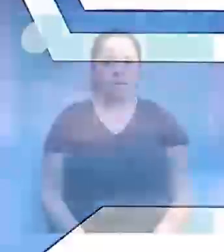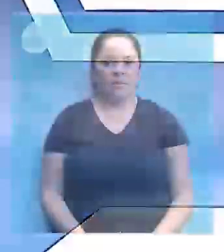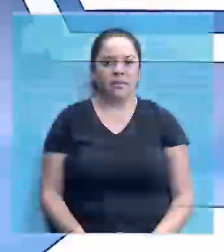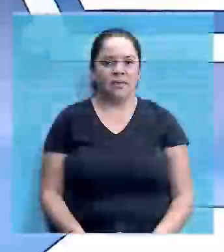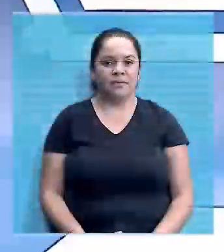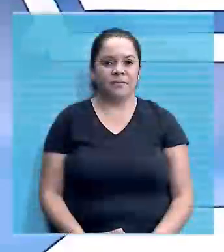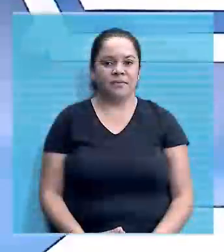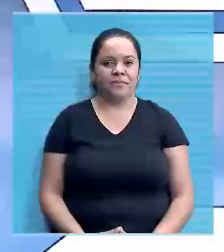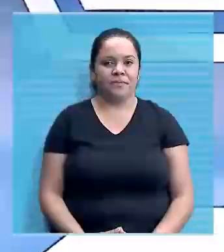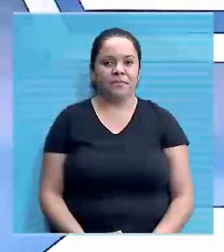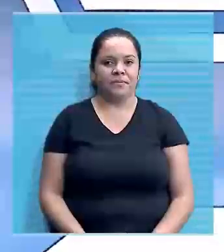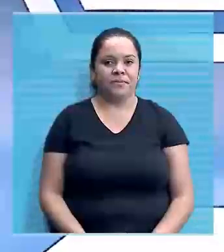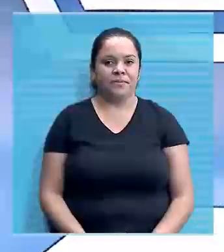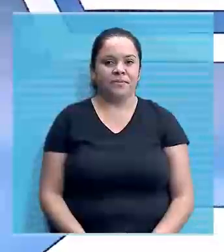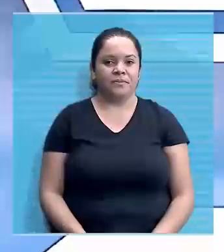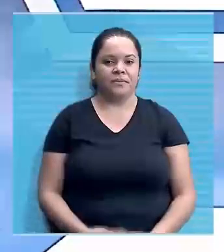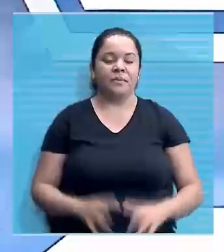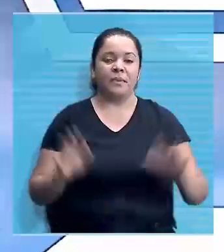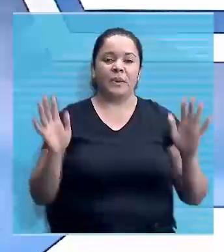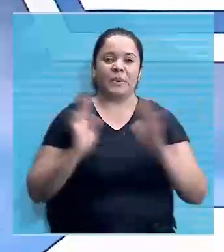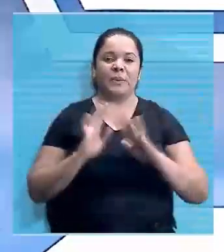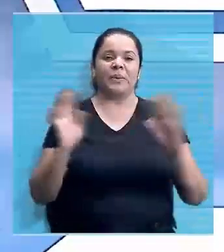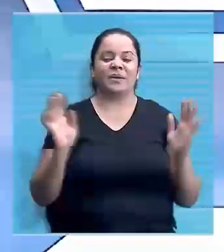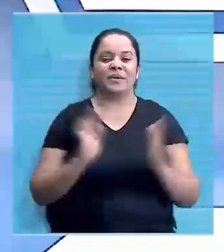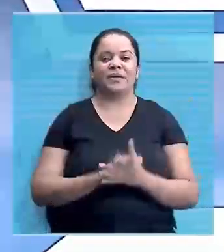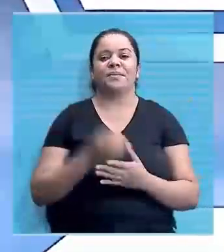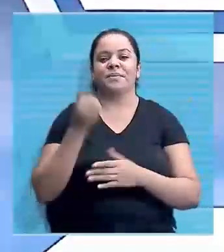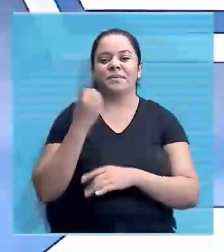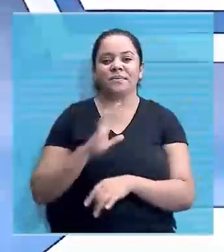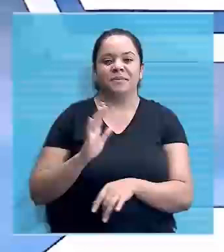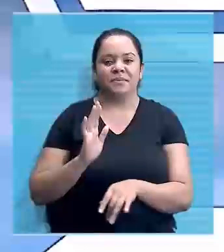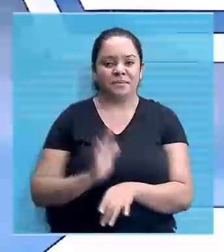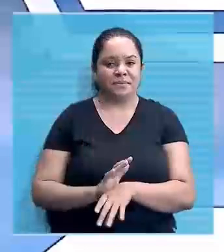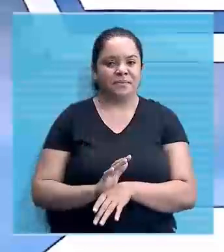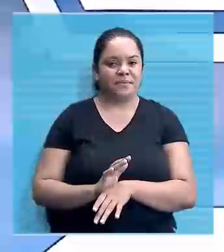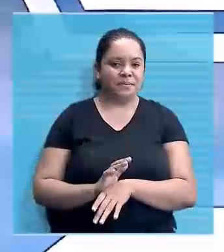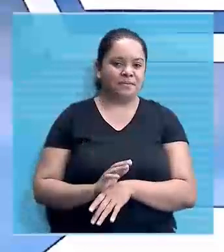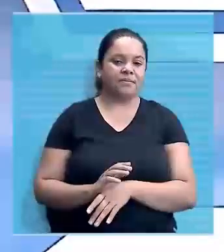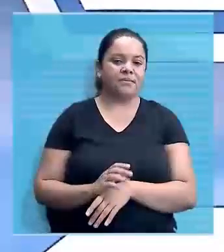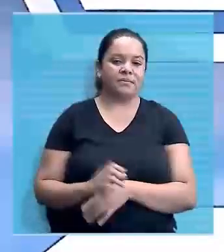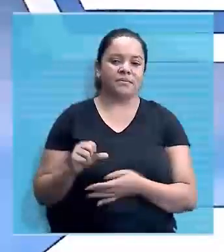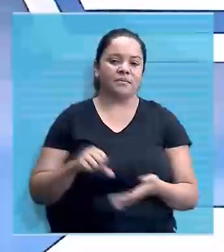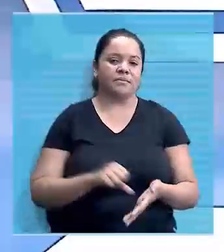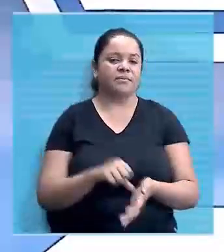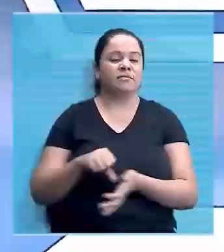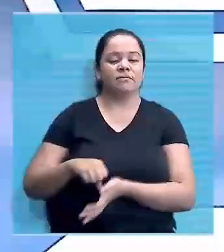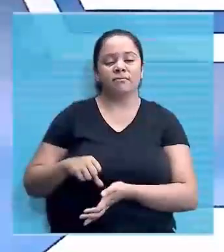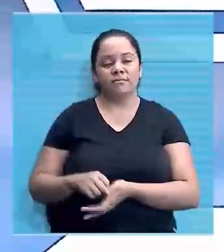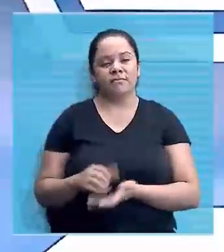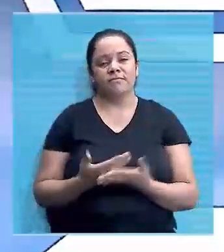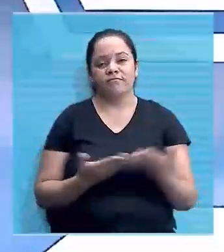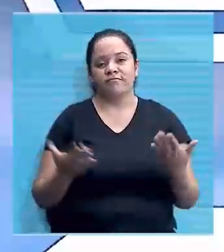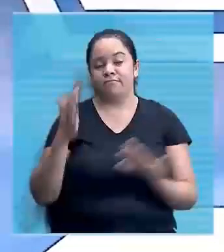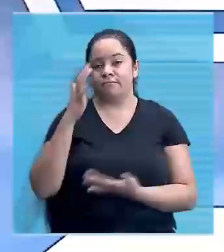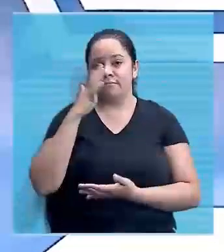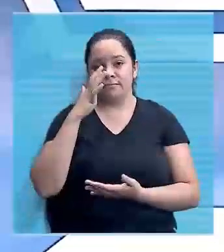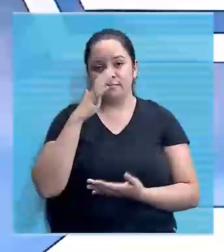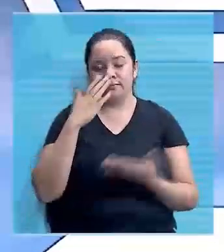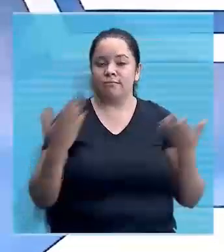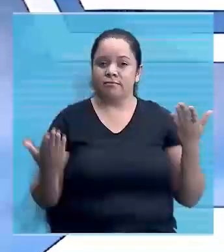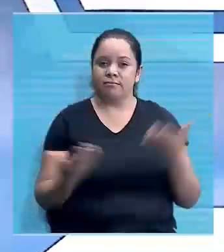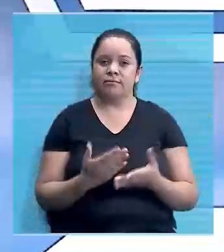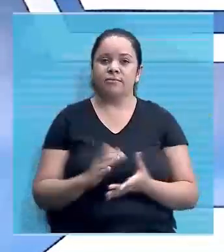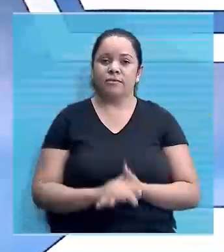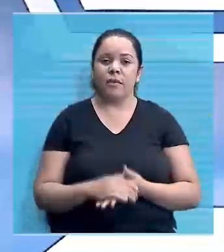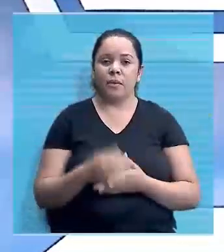Olá boa tarde boa tarde a todos os povos Boa tarde a todos os conectados sejam bem-vindos a mais uma aula de geografia aqui do